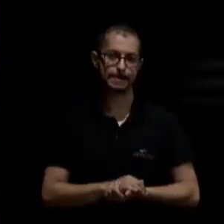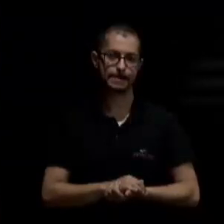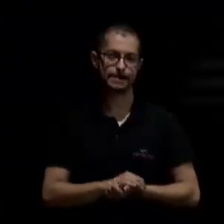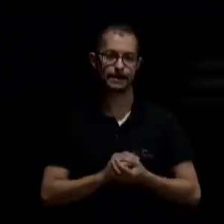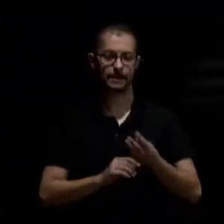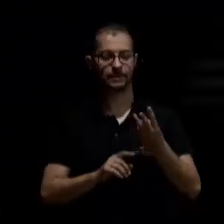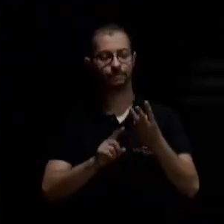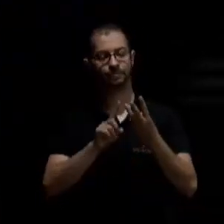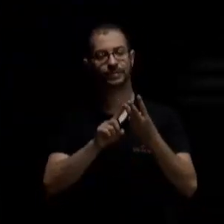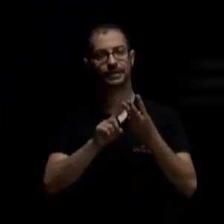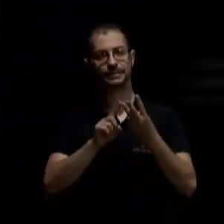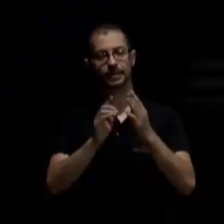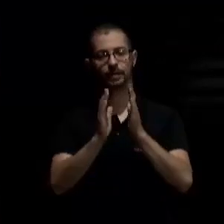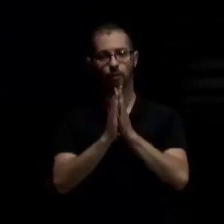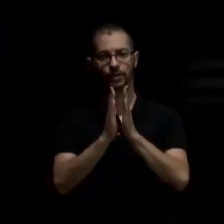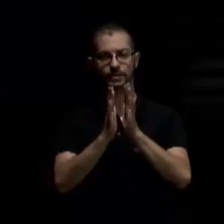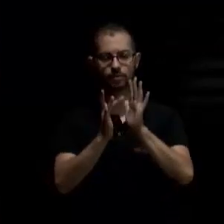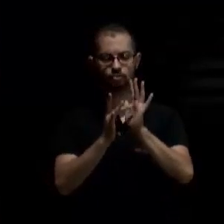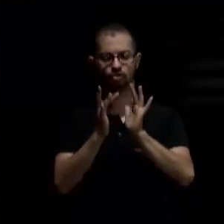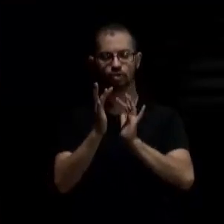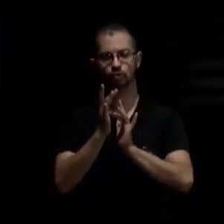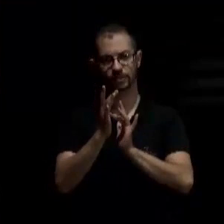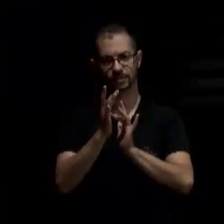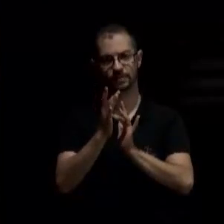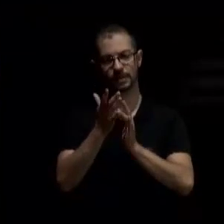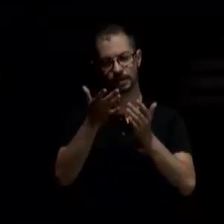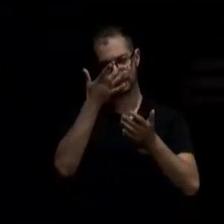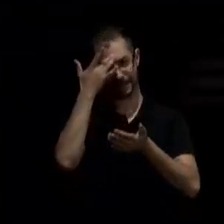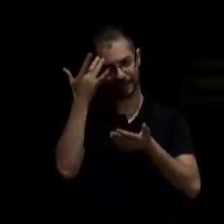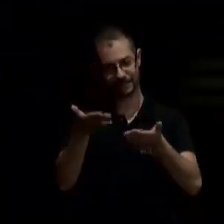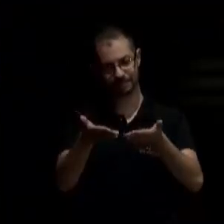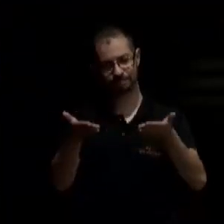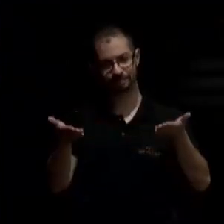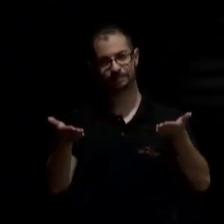Terceira oração de Jesus para aqueles meninos da época.